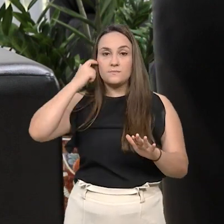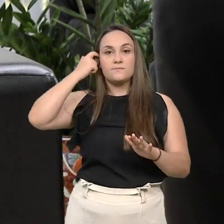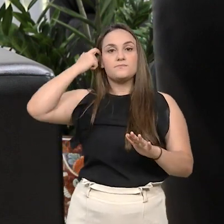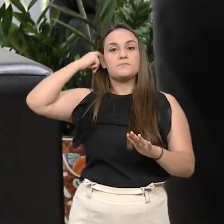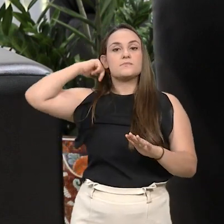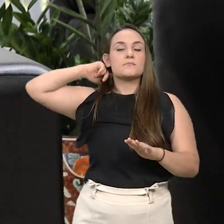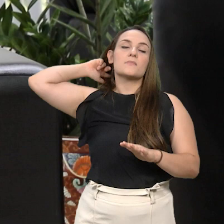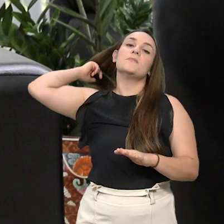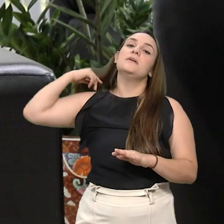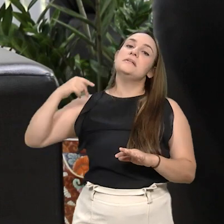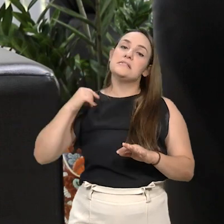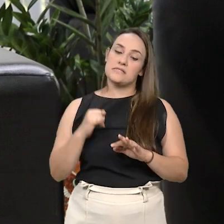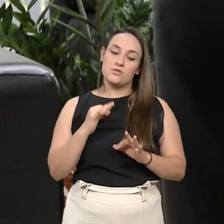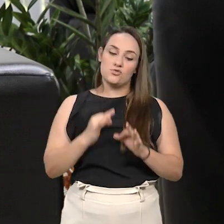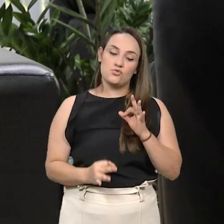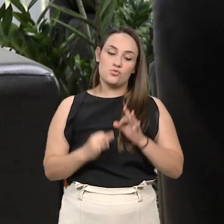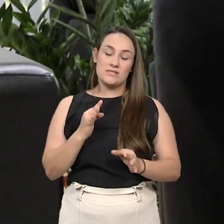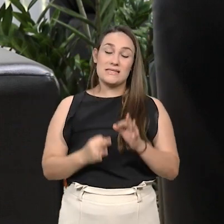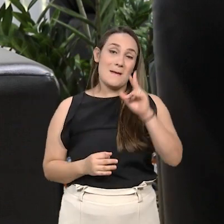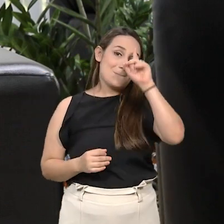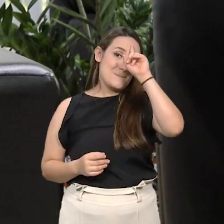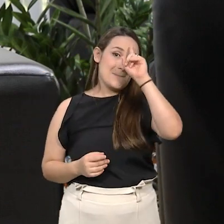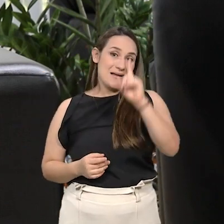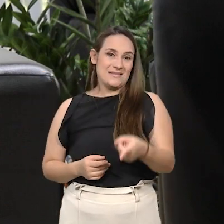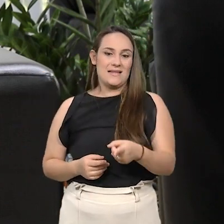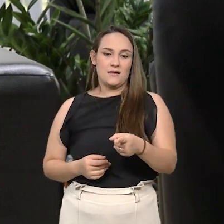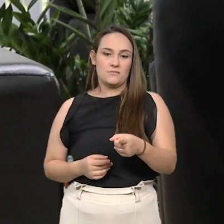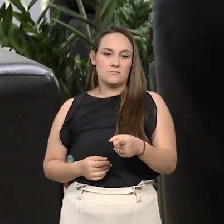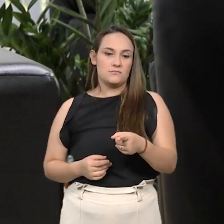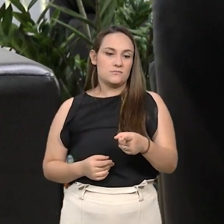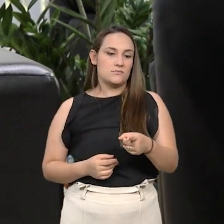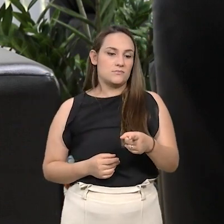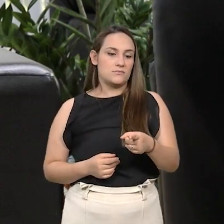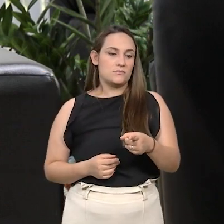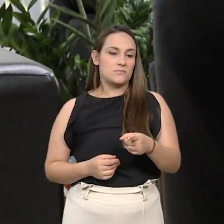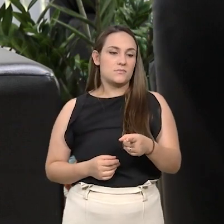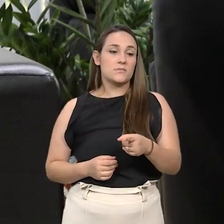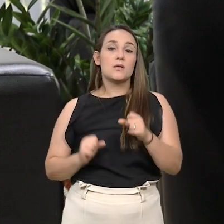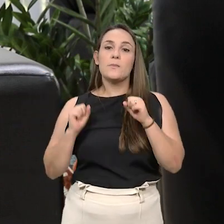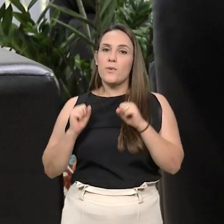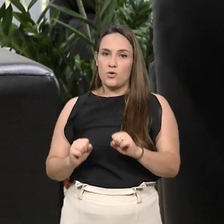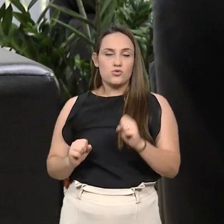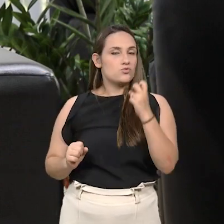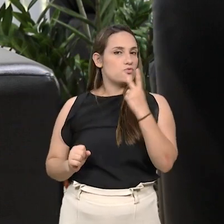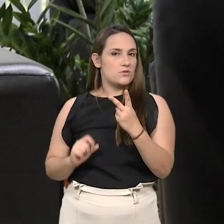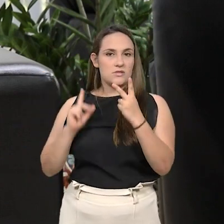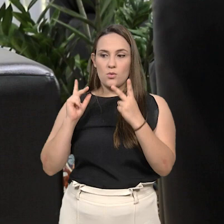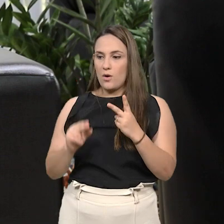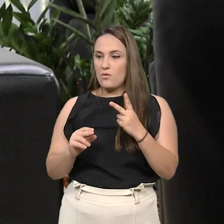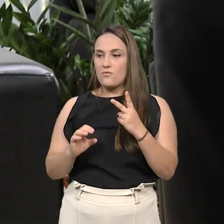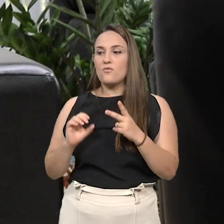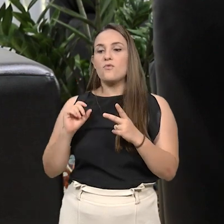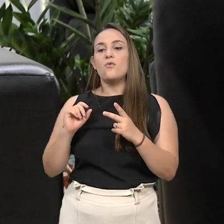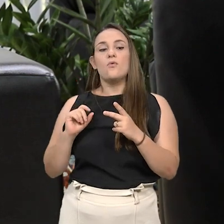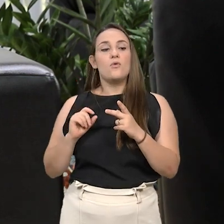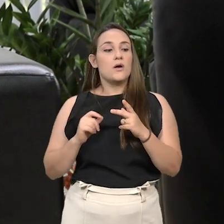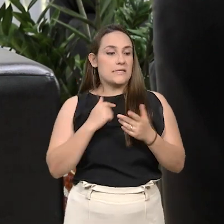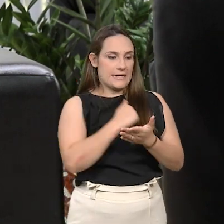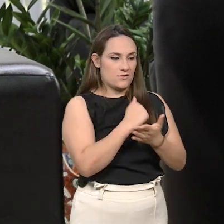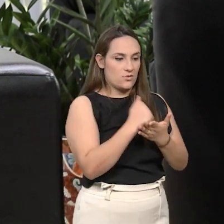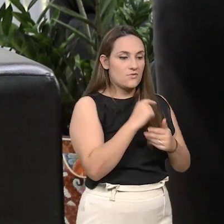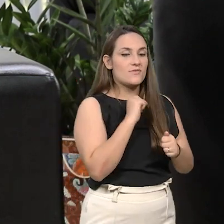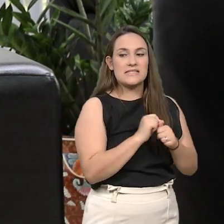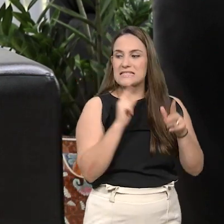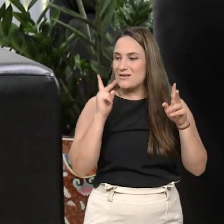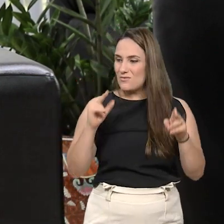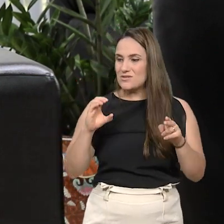se o magistrado ou magistrada determinar, tudo o que é feito na CPE pode ser feito no cartório. Mas a